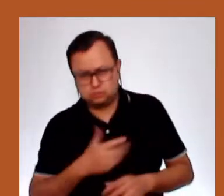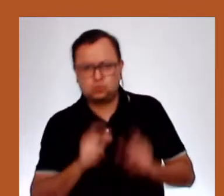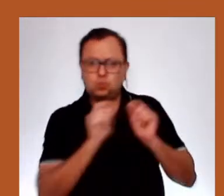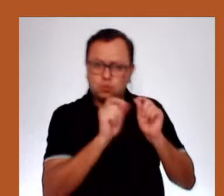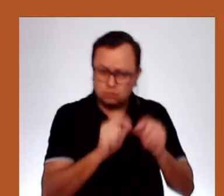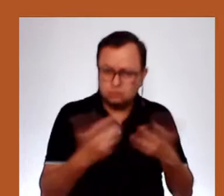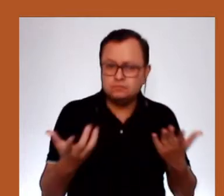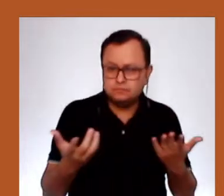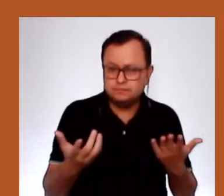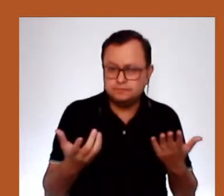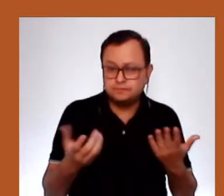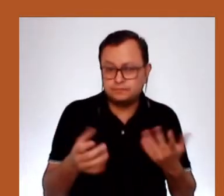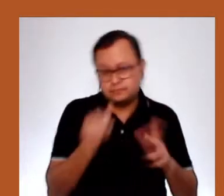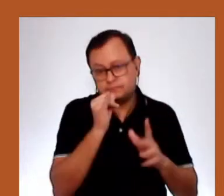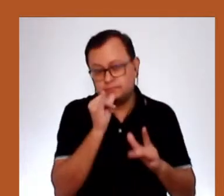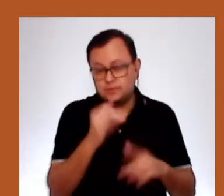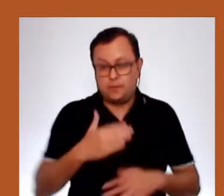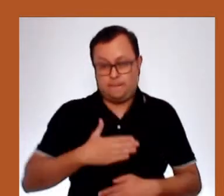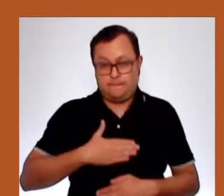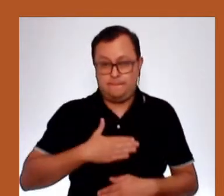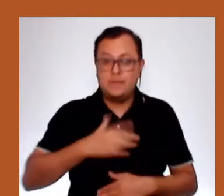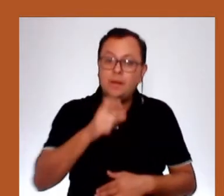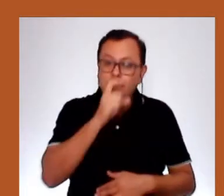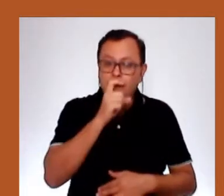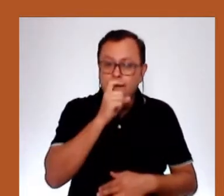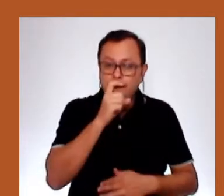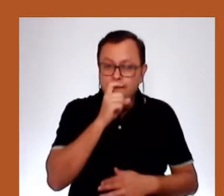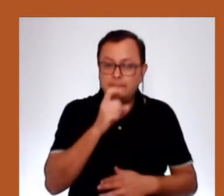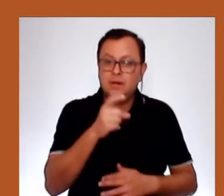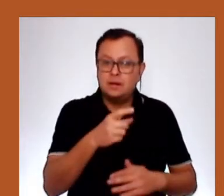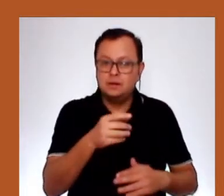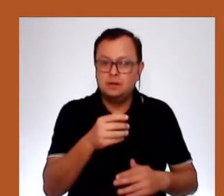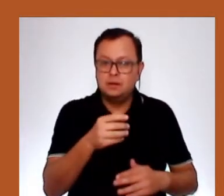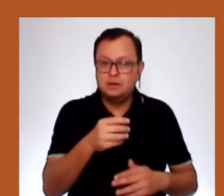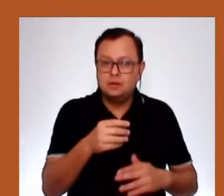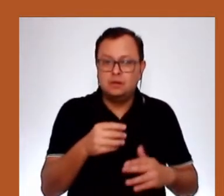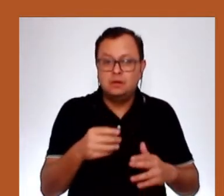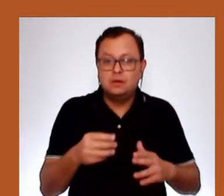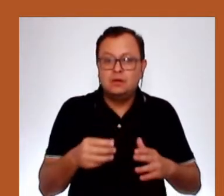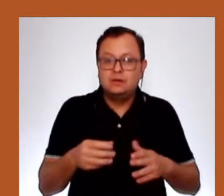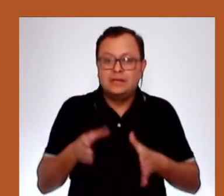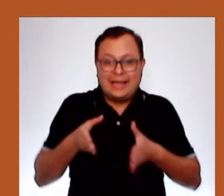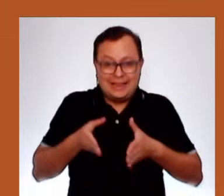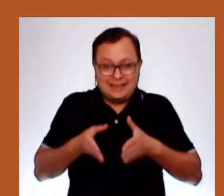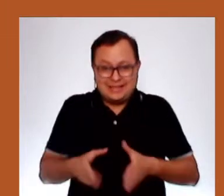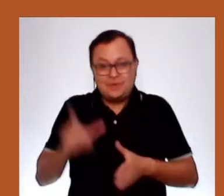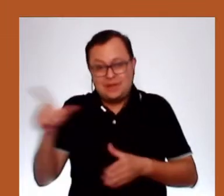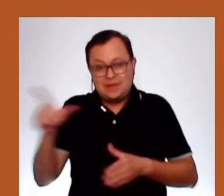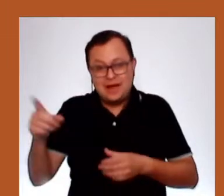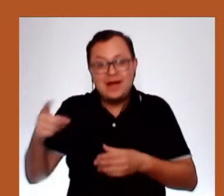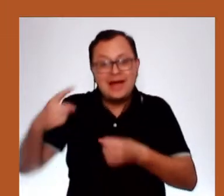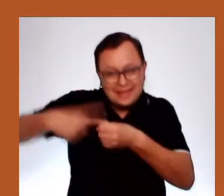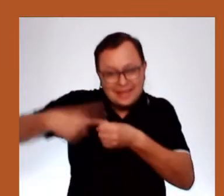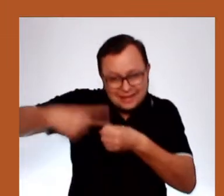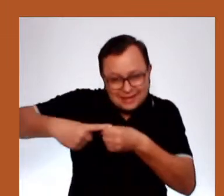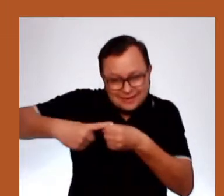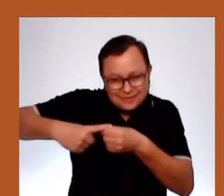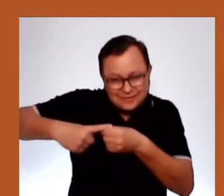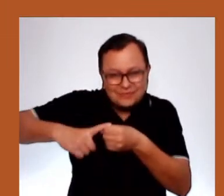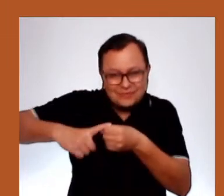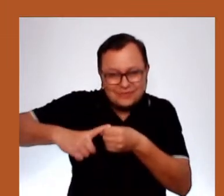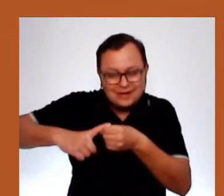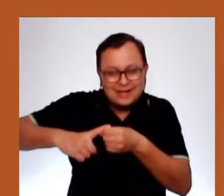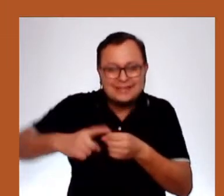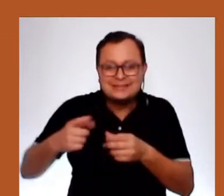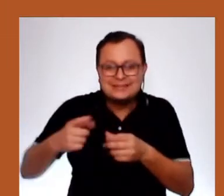pai, era assim... O ponto zero dele era ser um cidadão que nasceu em Tanque d'Arca. Então, ter encontrado uma pessoa ali com